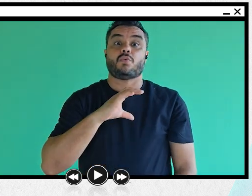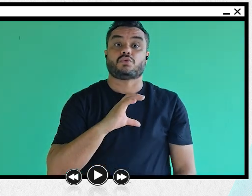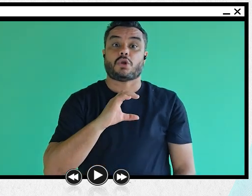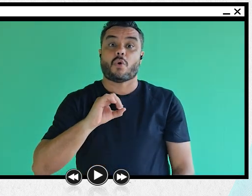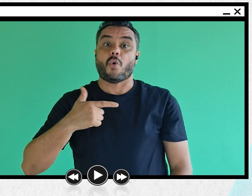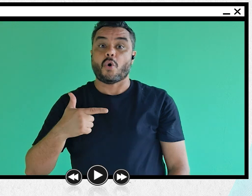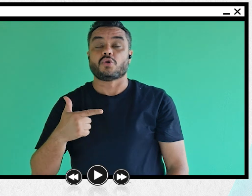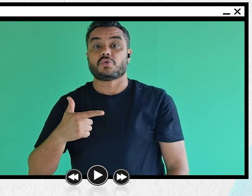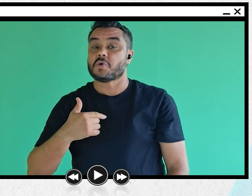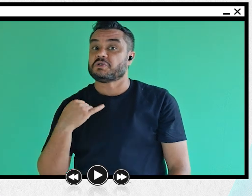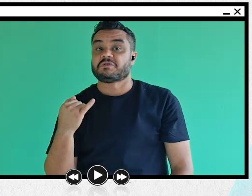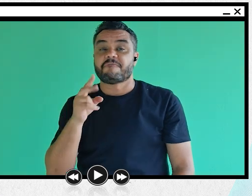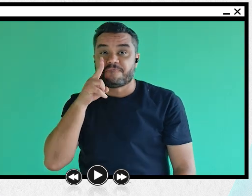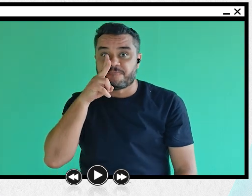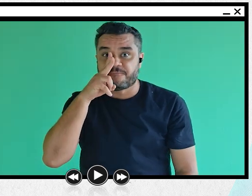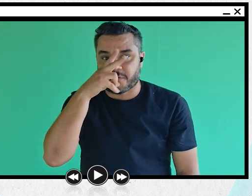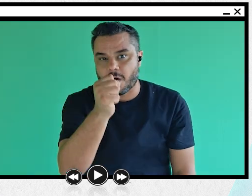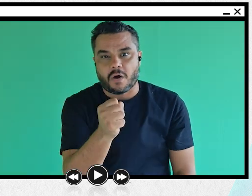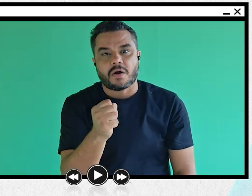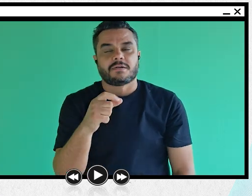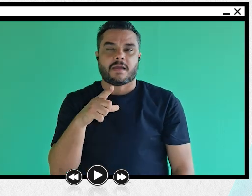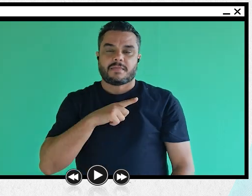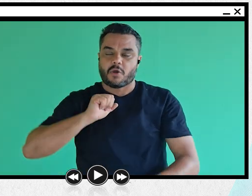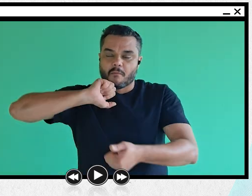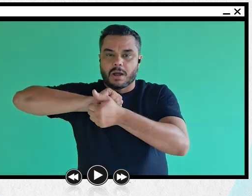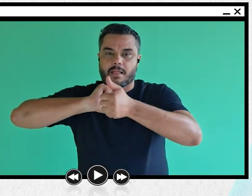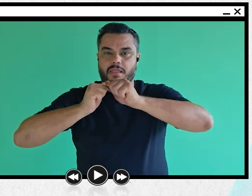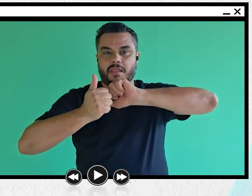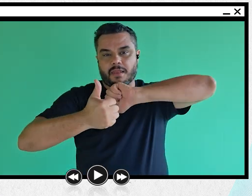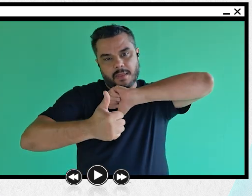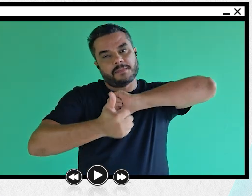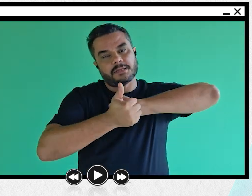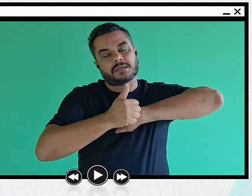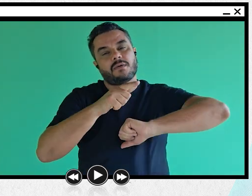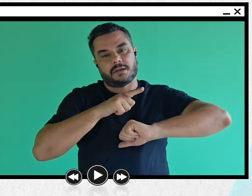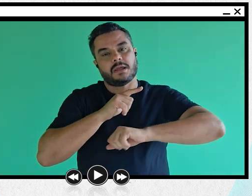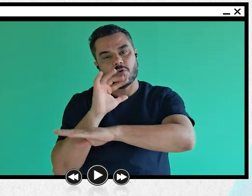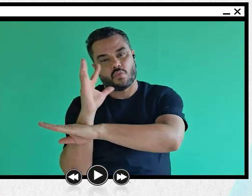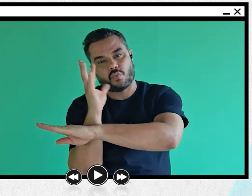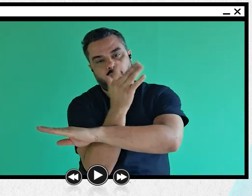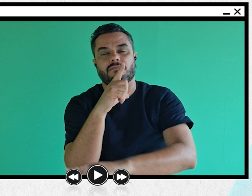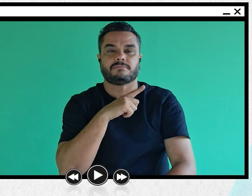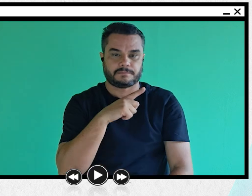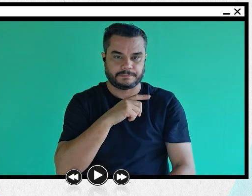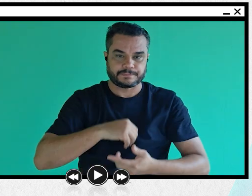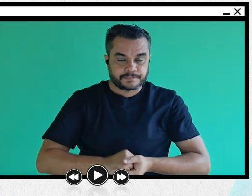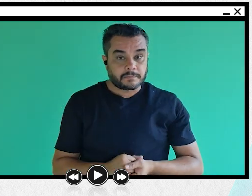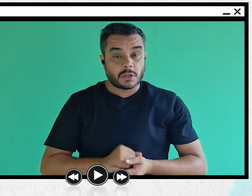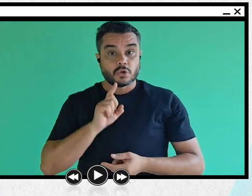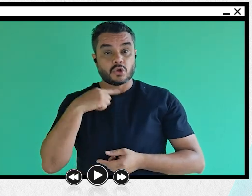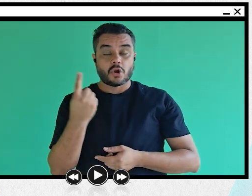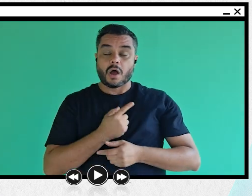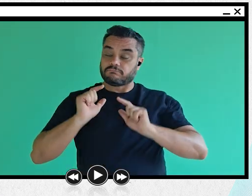parte aérea para a parte radicular, né? Então existe toda uma adaptação, né, que ocorreu por essas plantas. E a